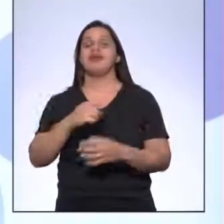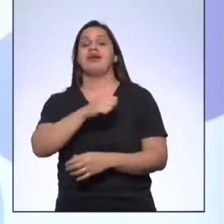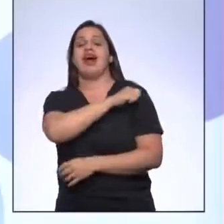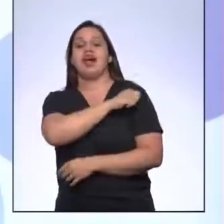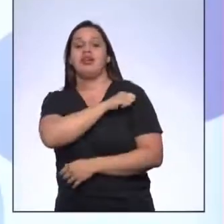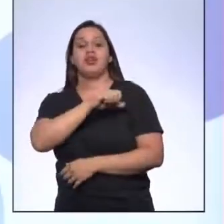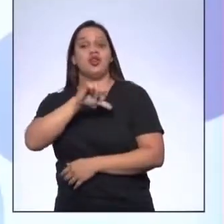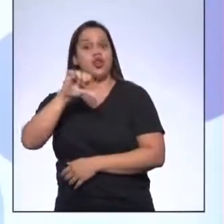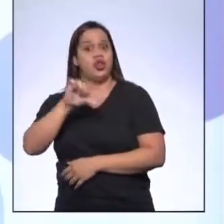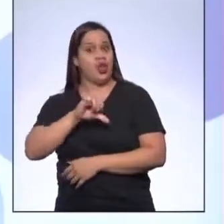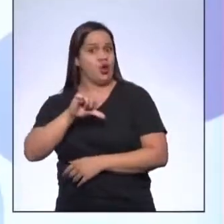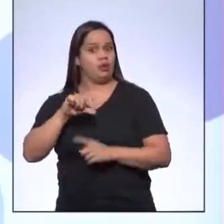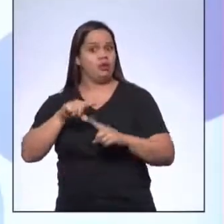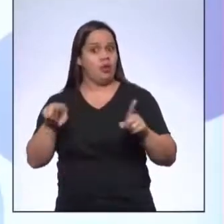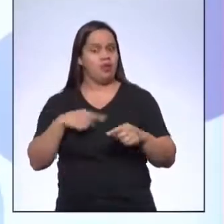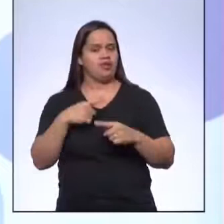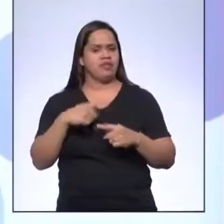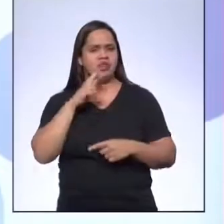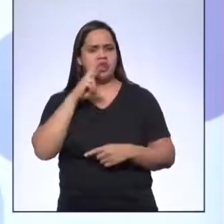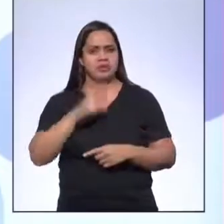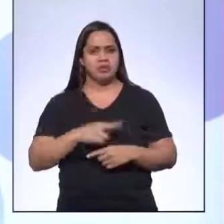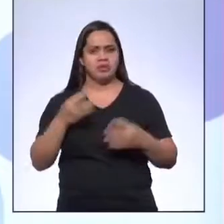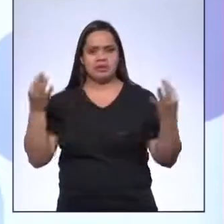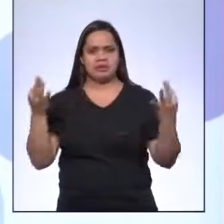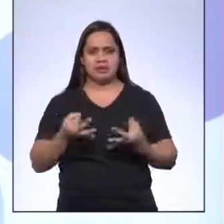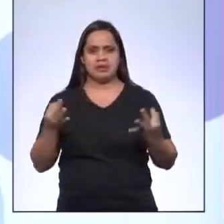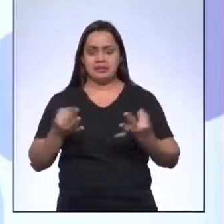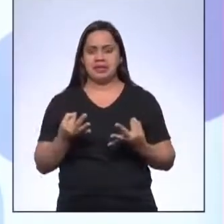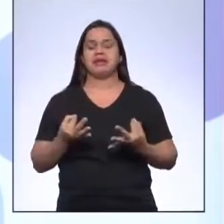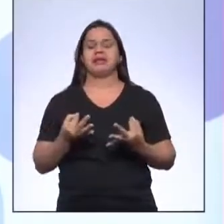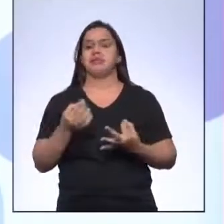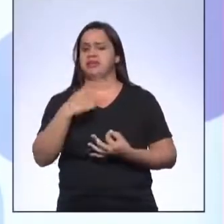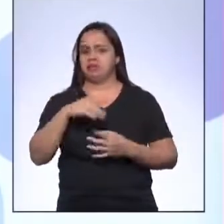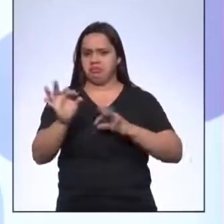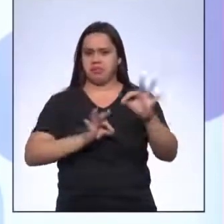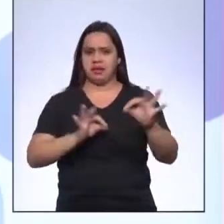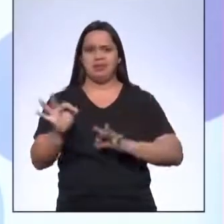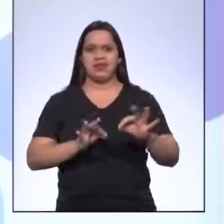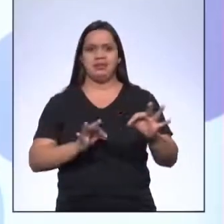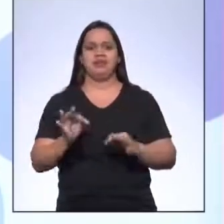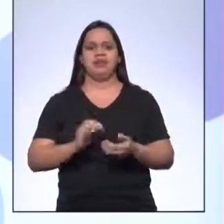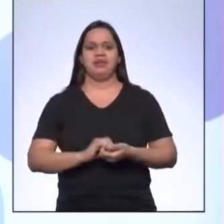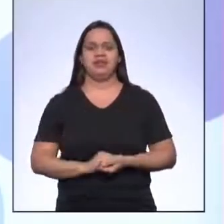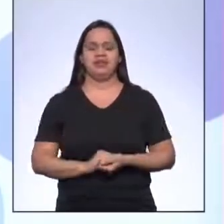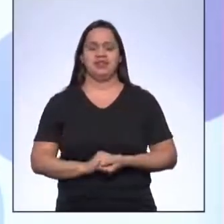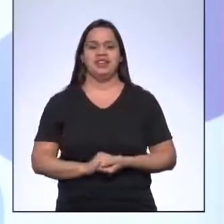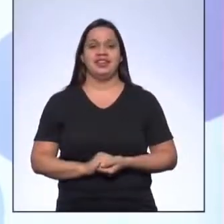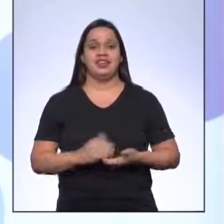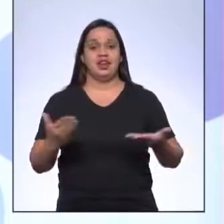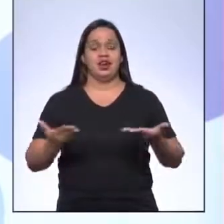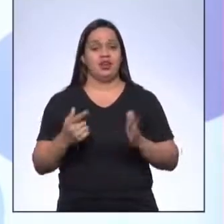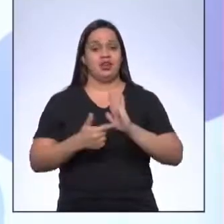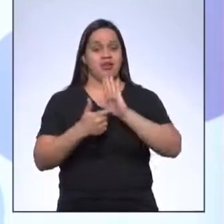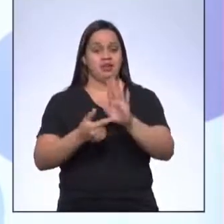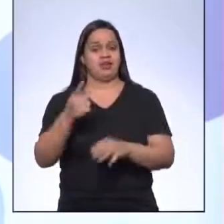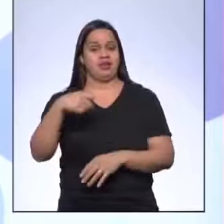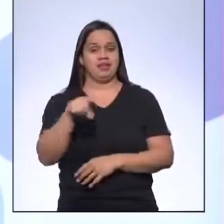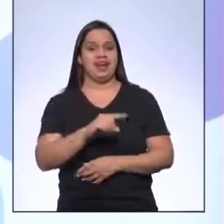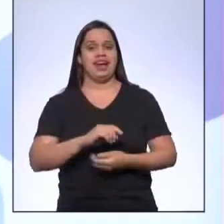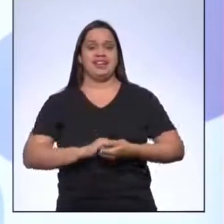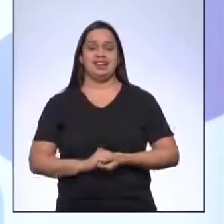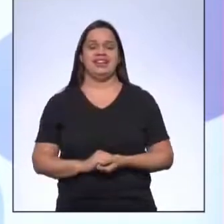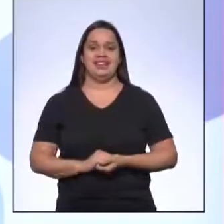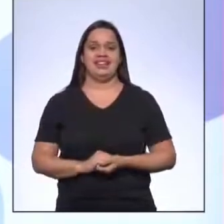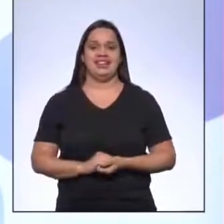vocês colocaram respostas com cinzas né vocês colocaram de forma bem organizada a resposta então eu vou dar uma aqui ó é